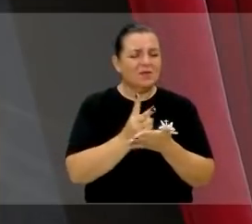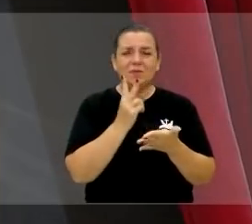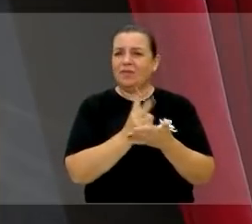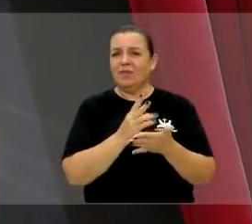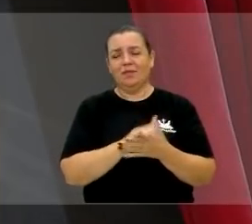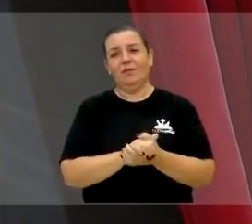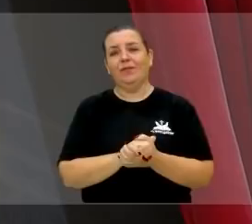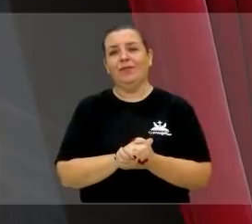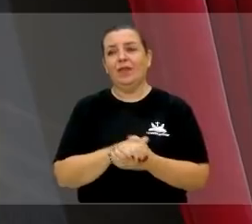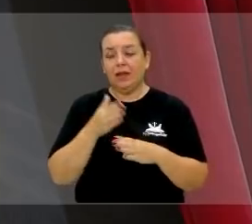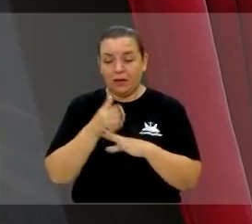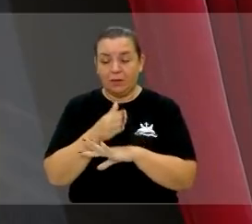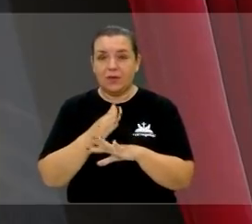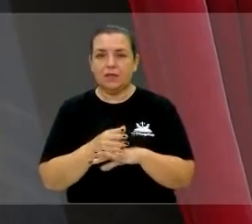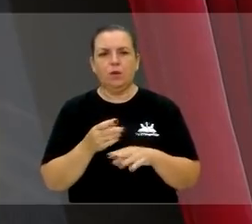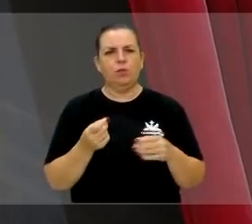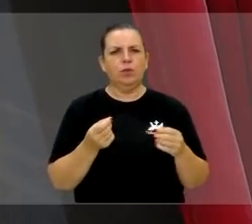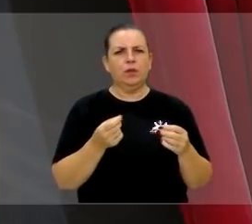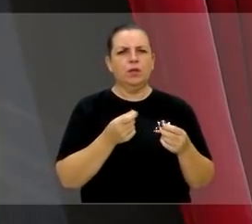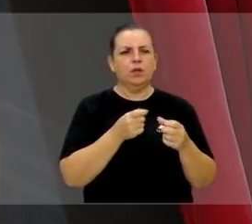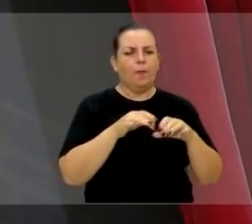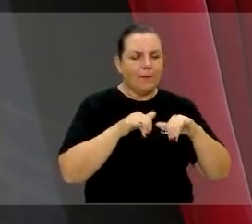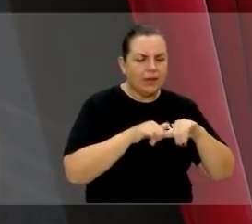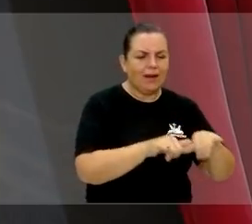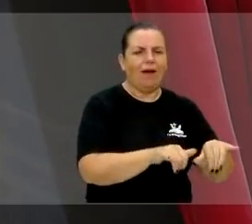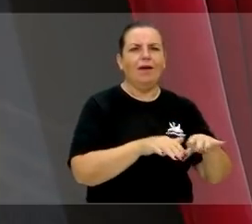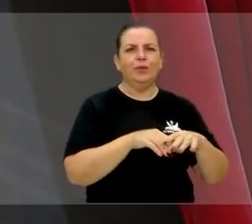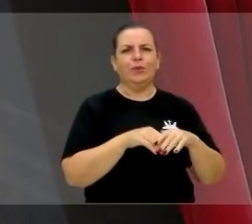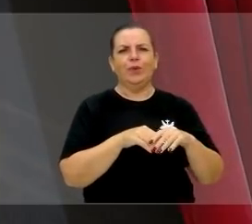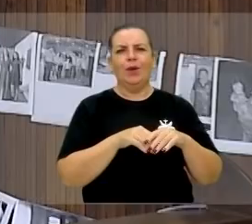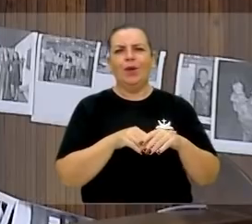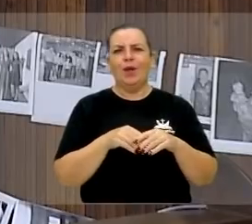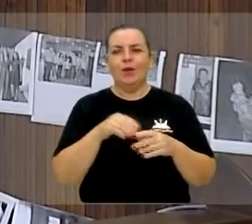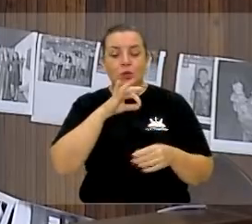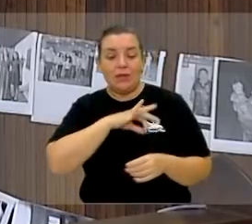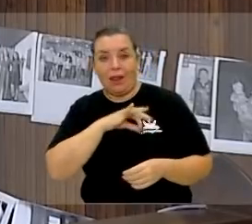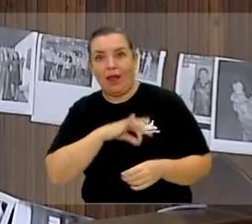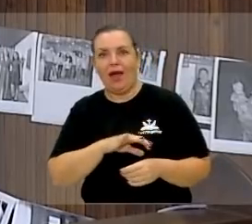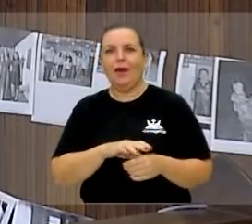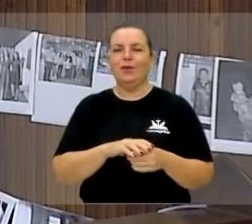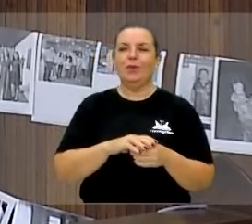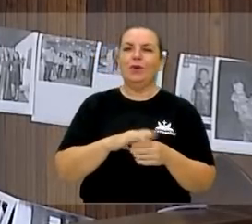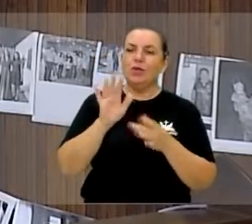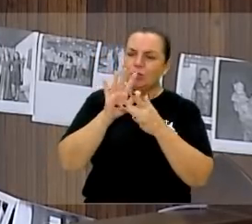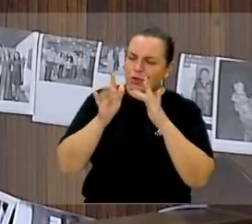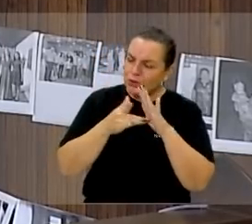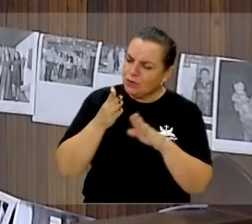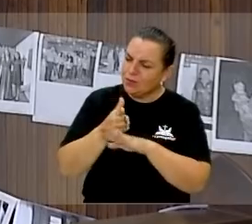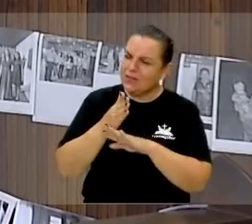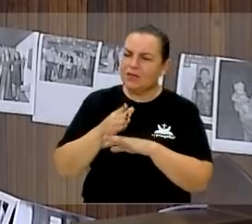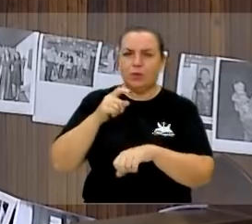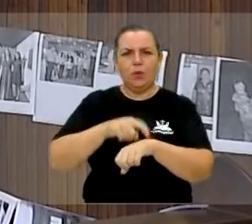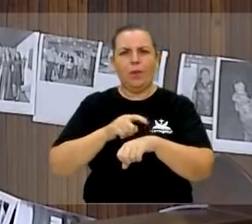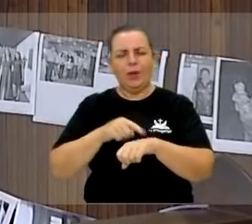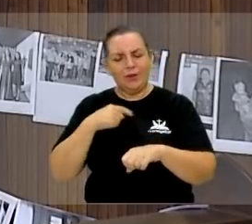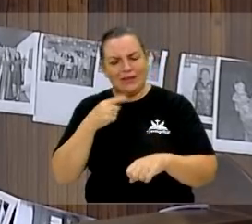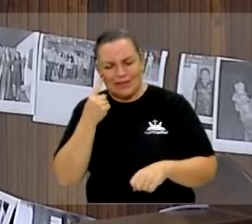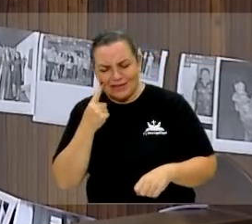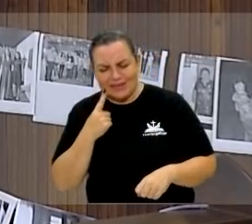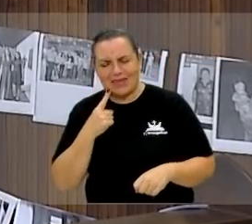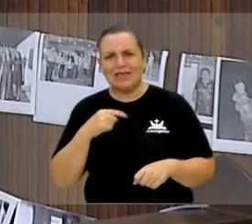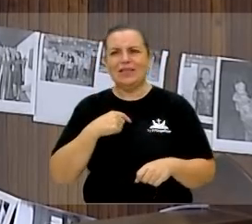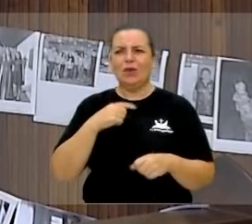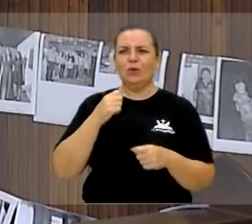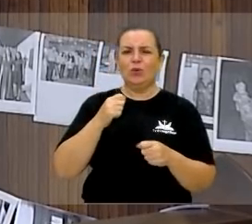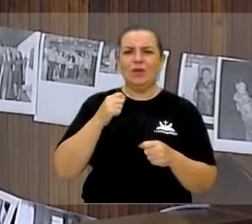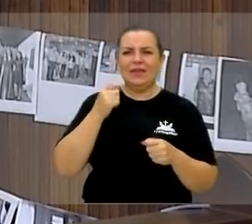da compra que eu agradeço, que eu vou fazer, que Jesus participe daquele momento de choro em que eu estou